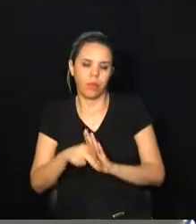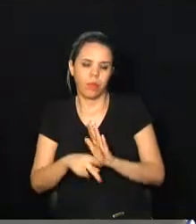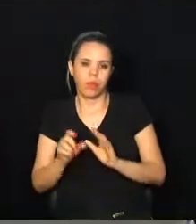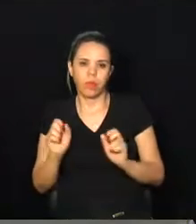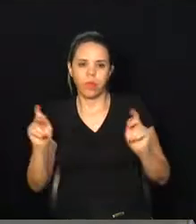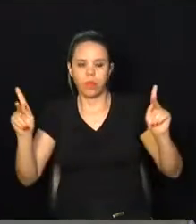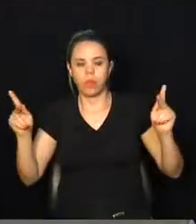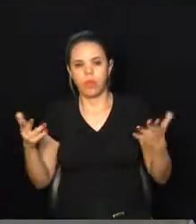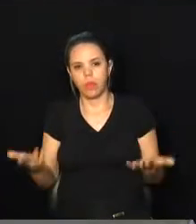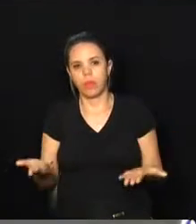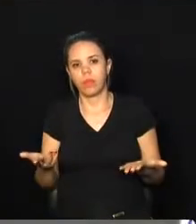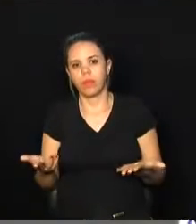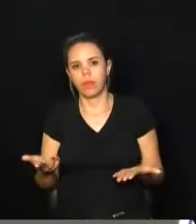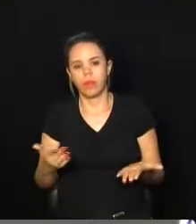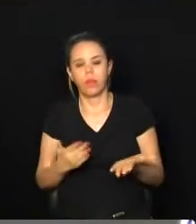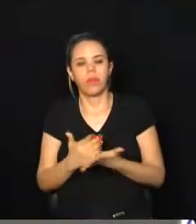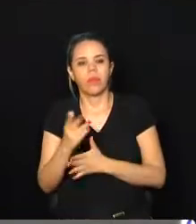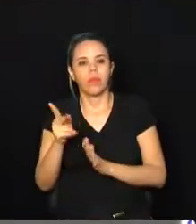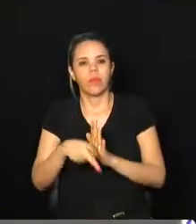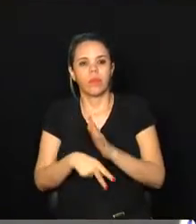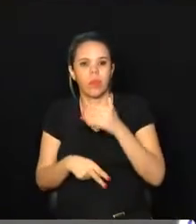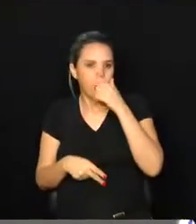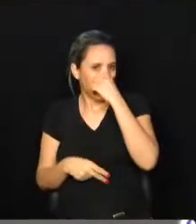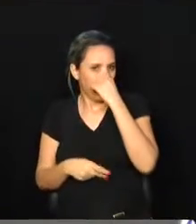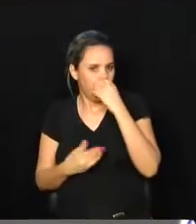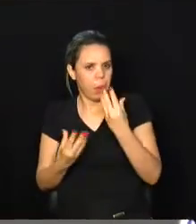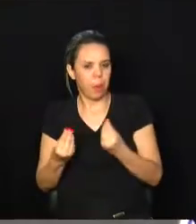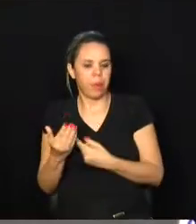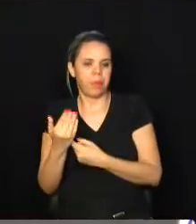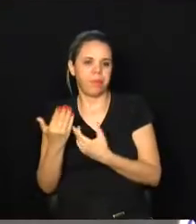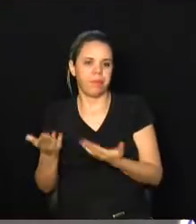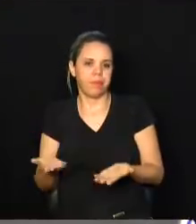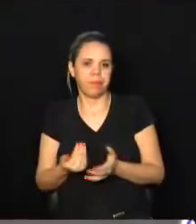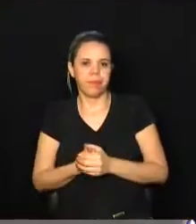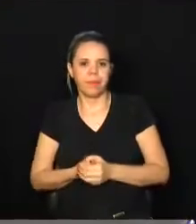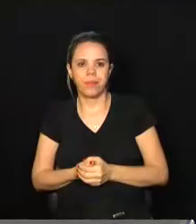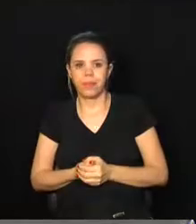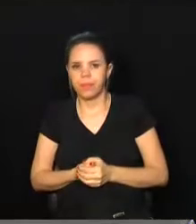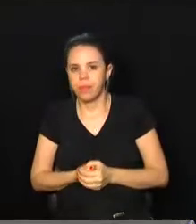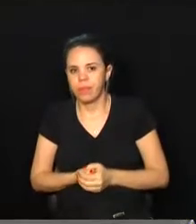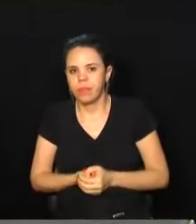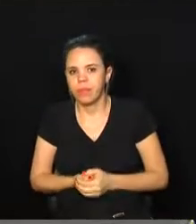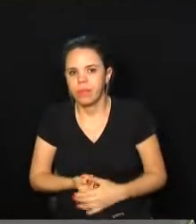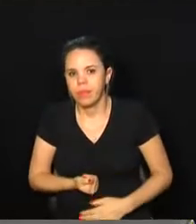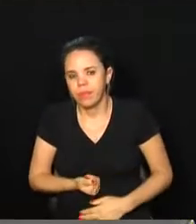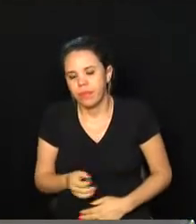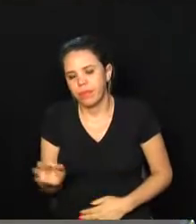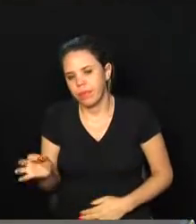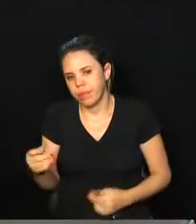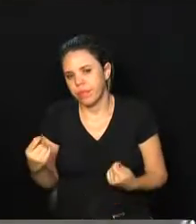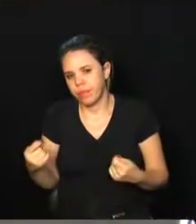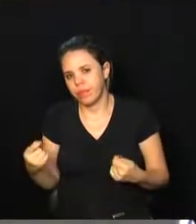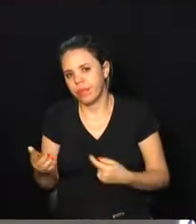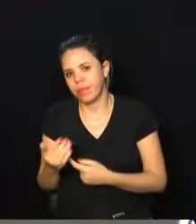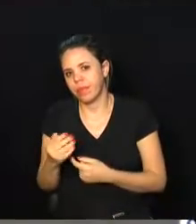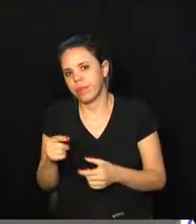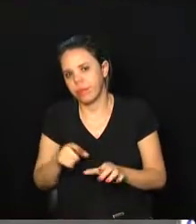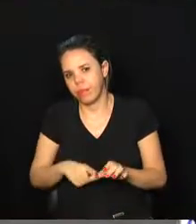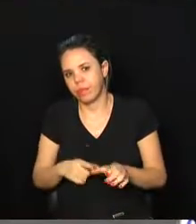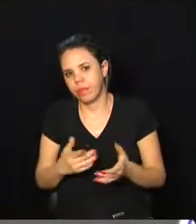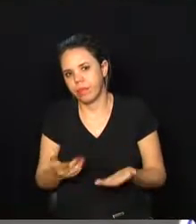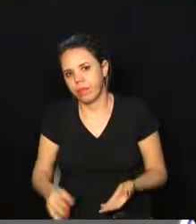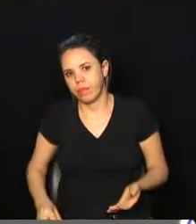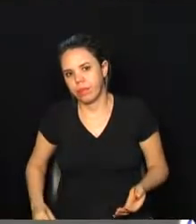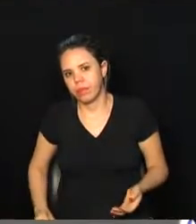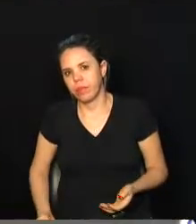ok, mas não na área de aprovação de projetos, a gente não precisa de tanta tecnologia assim, mas com certeza precisa da tecnologia.